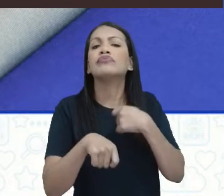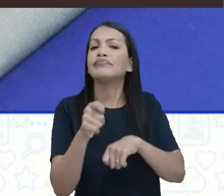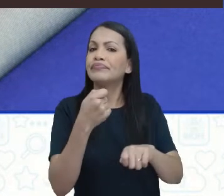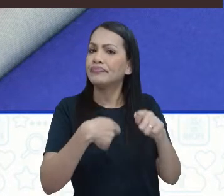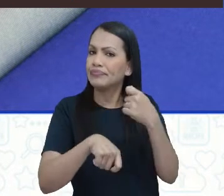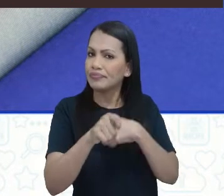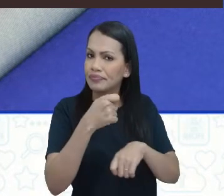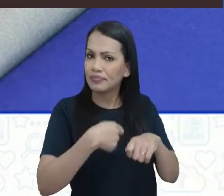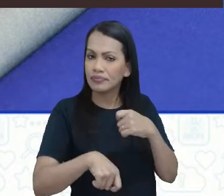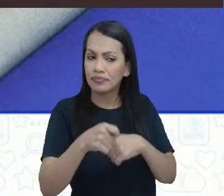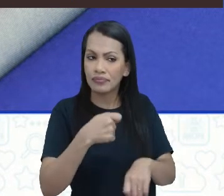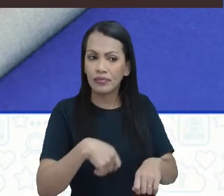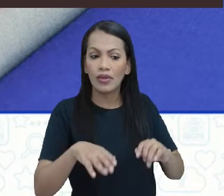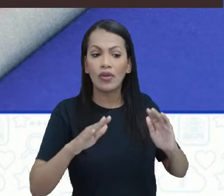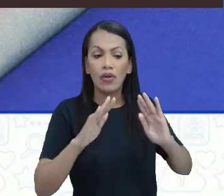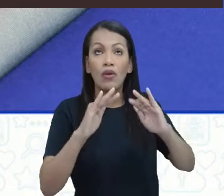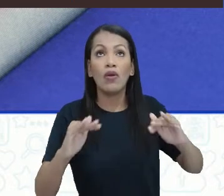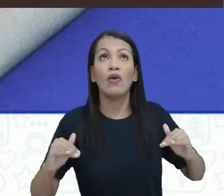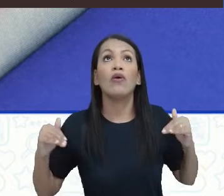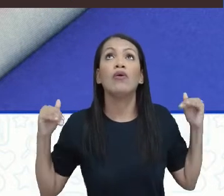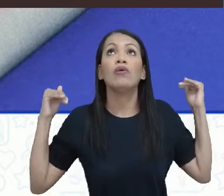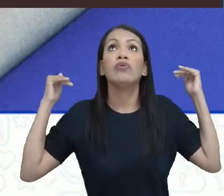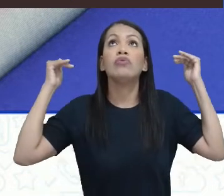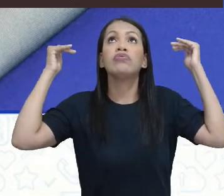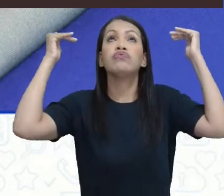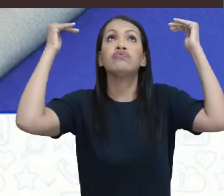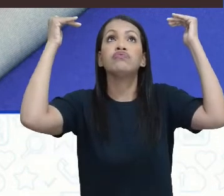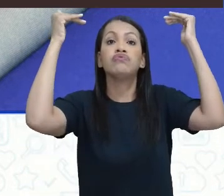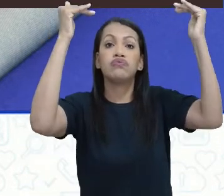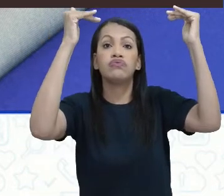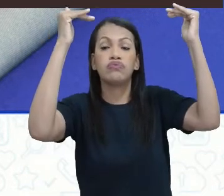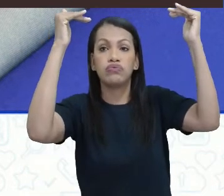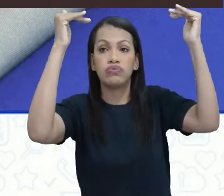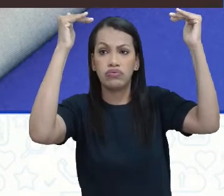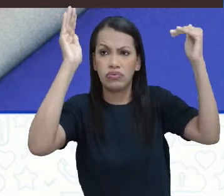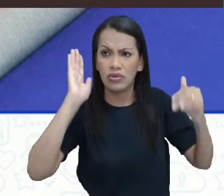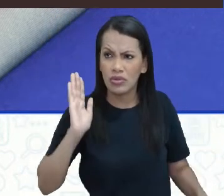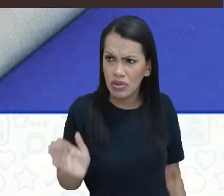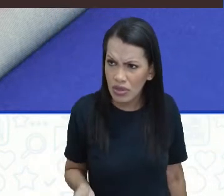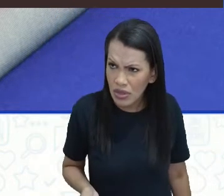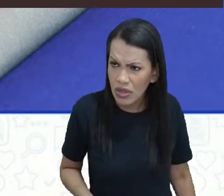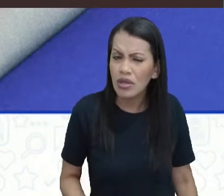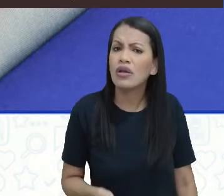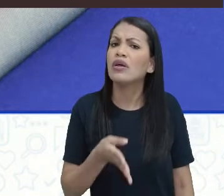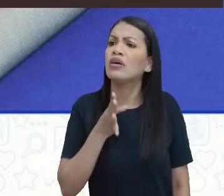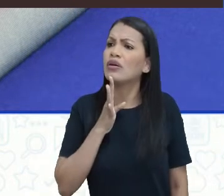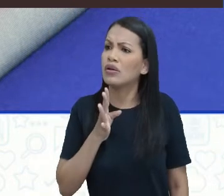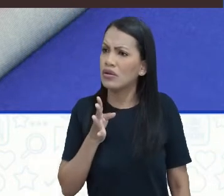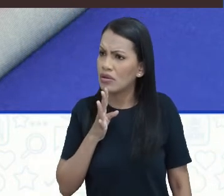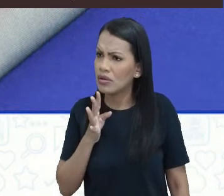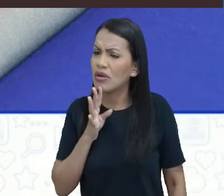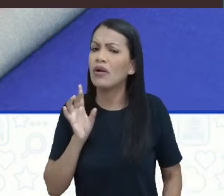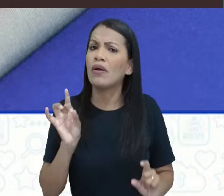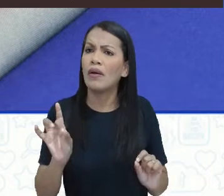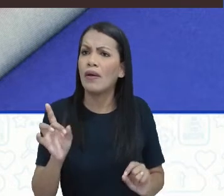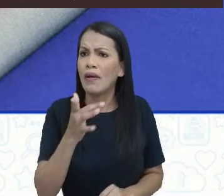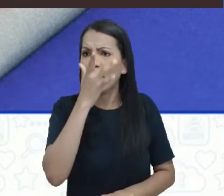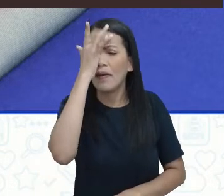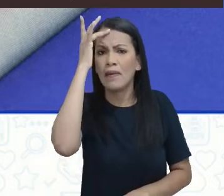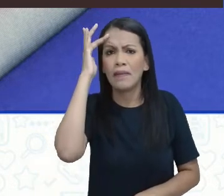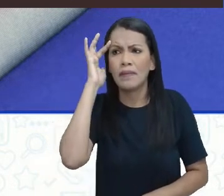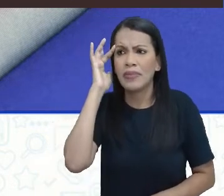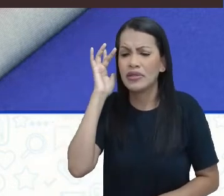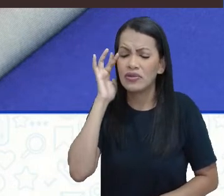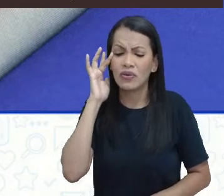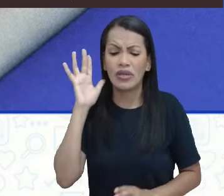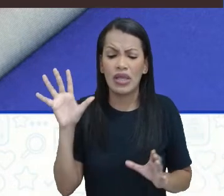o mais alto quarto da mais alta torre. Essa história a gente conhece, né? Quando alguém isola uma pessoa no mais alto quarto